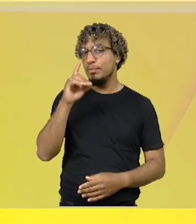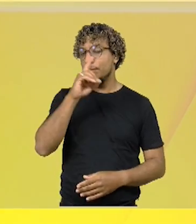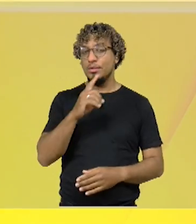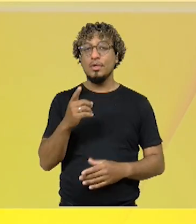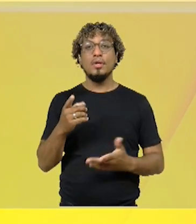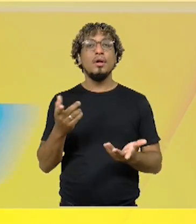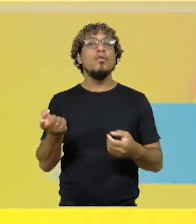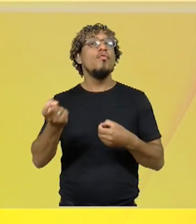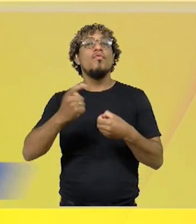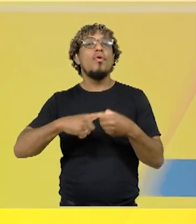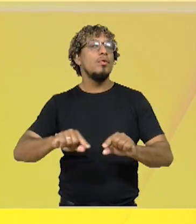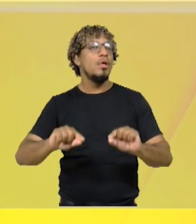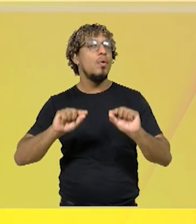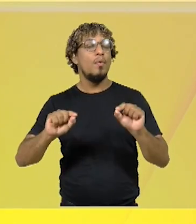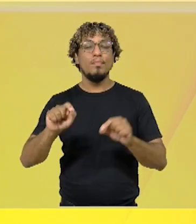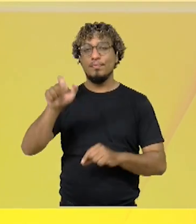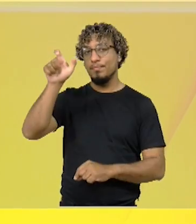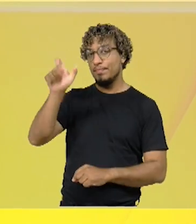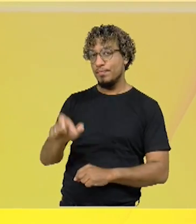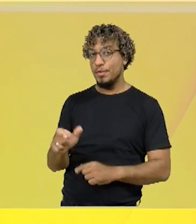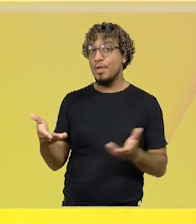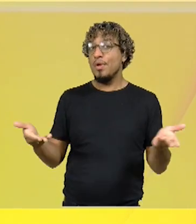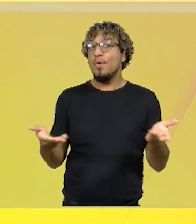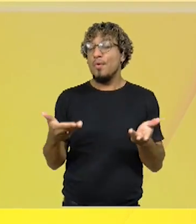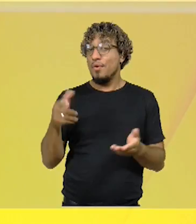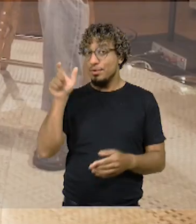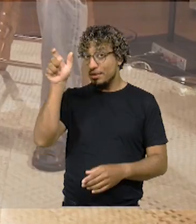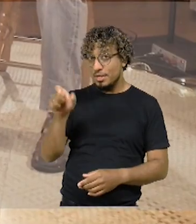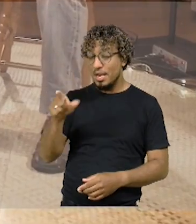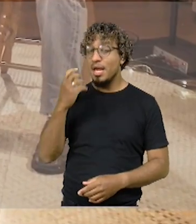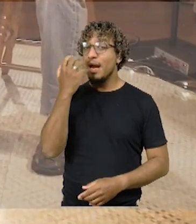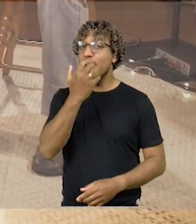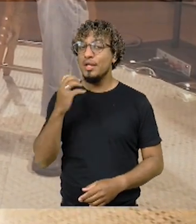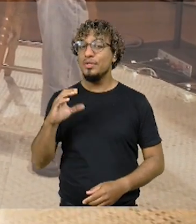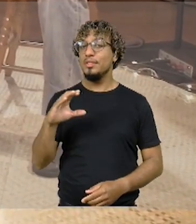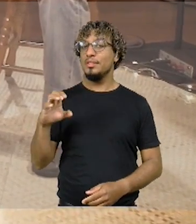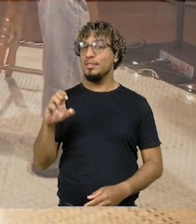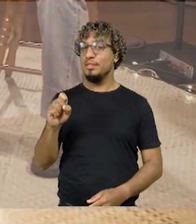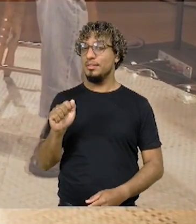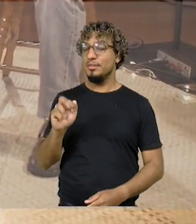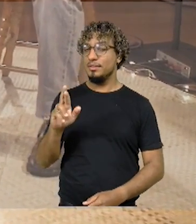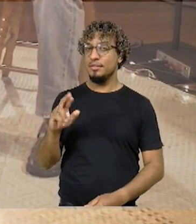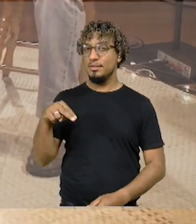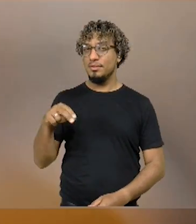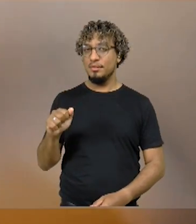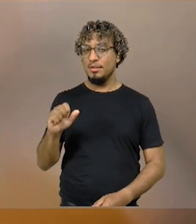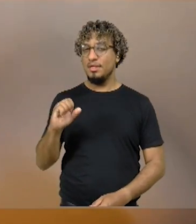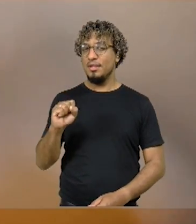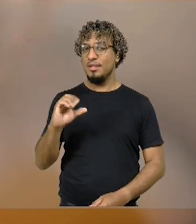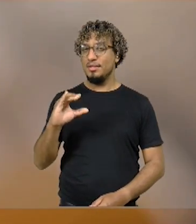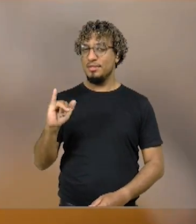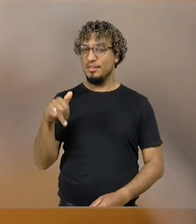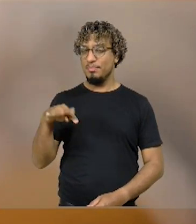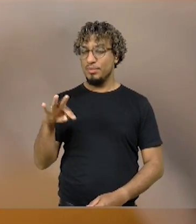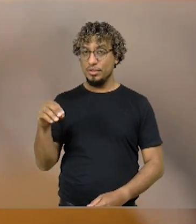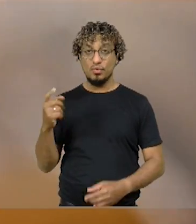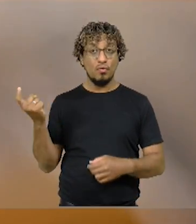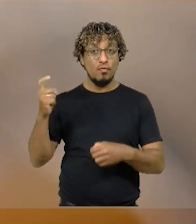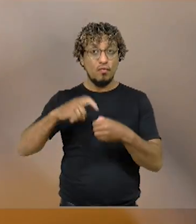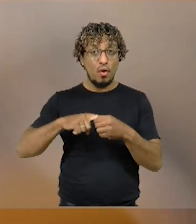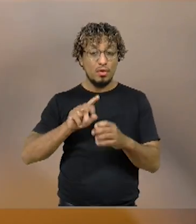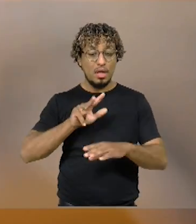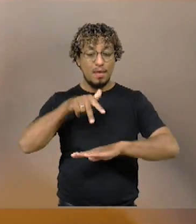é funcionária pública da CAIMA, né, 16, e também vamos votar nas nossas candidaturas proporcionais, no